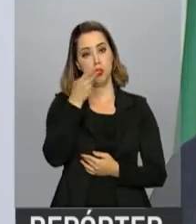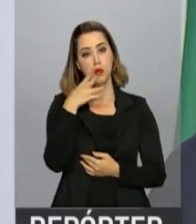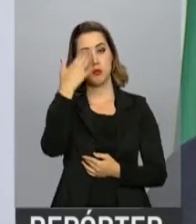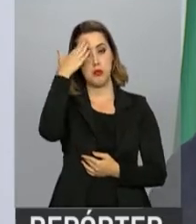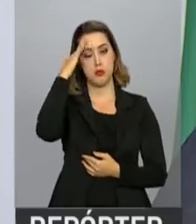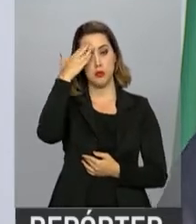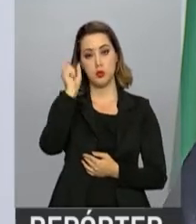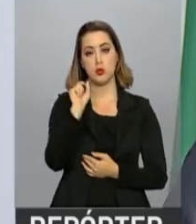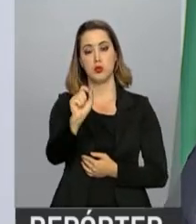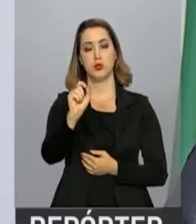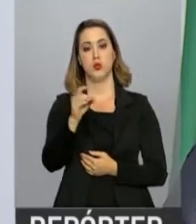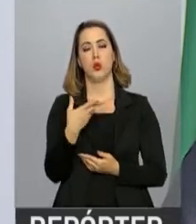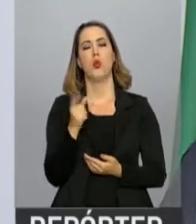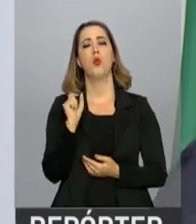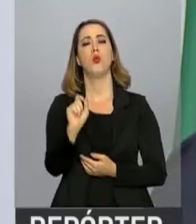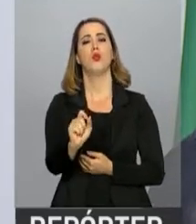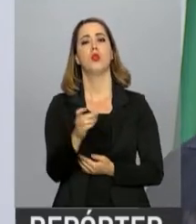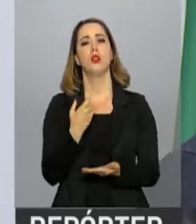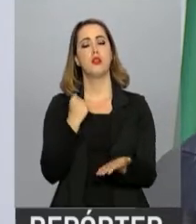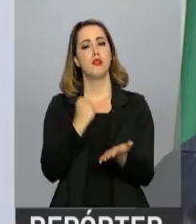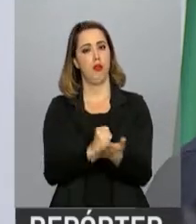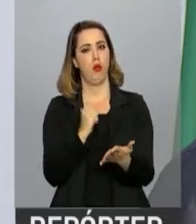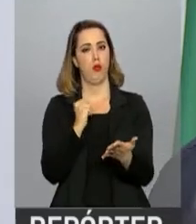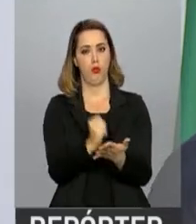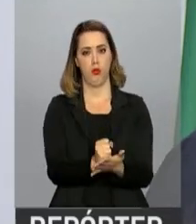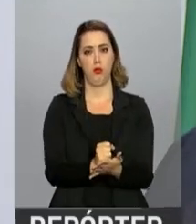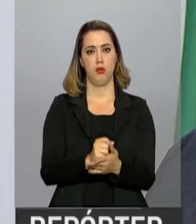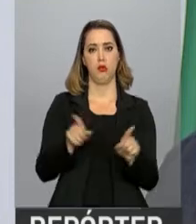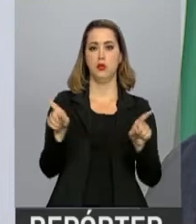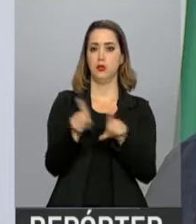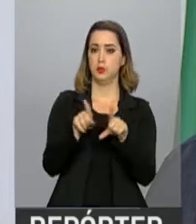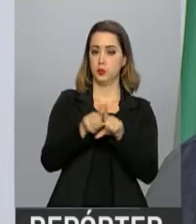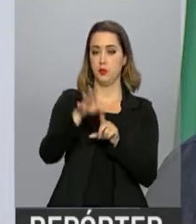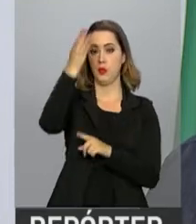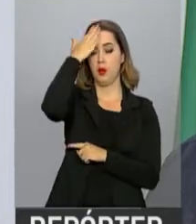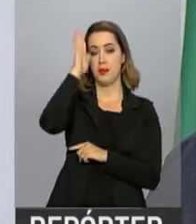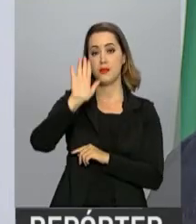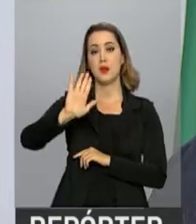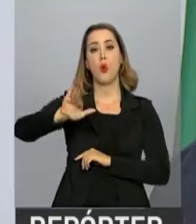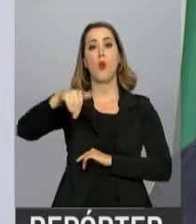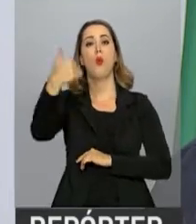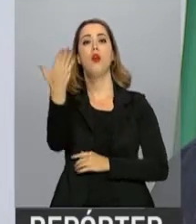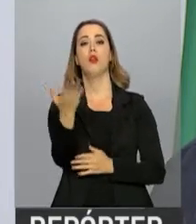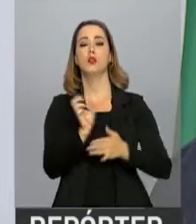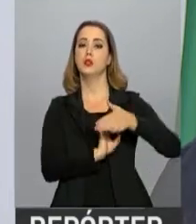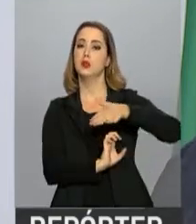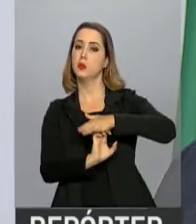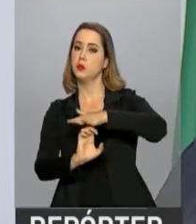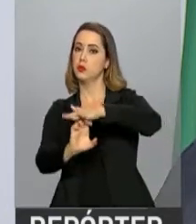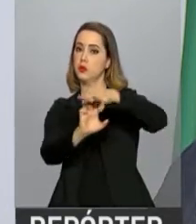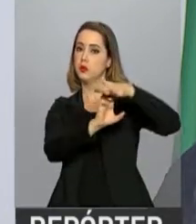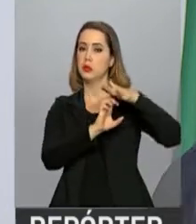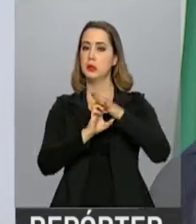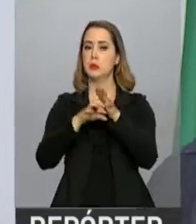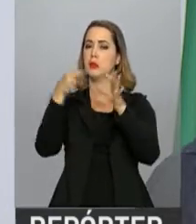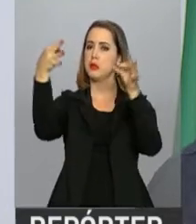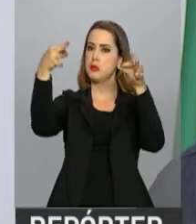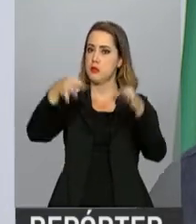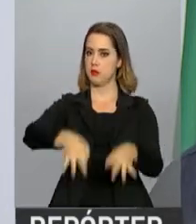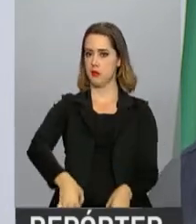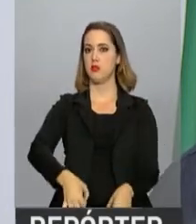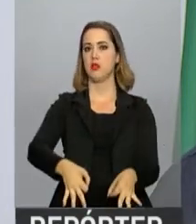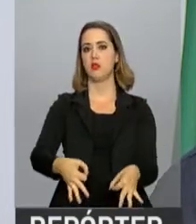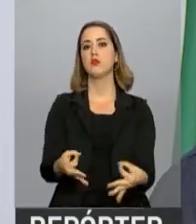entender o que ele está contratando e também saber quais são os fornecedores que são idôneos, que